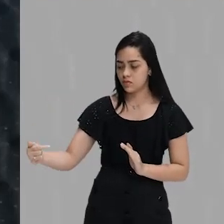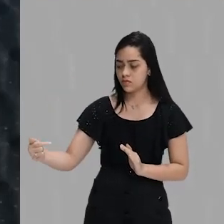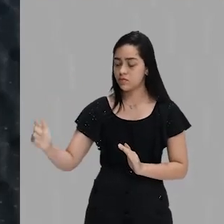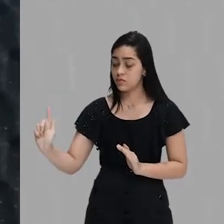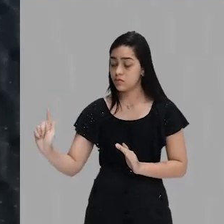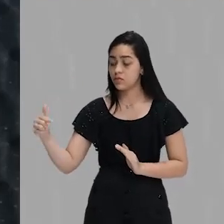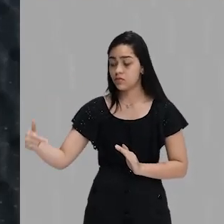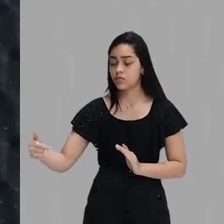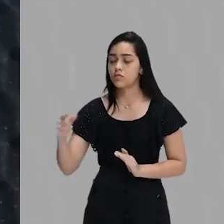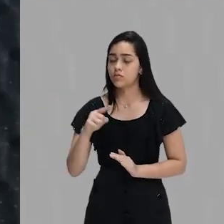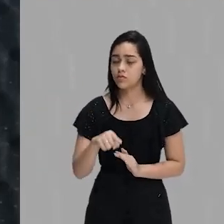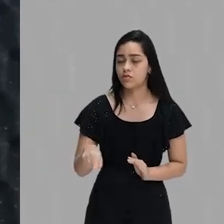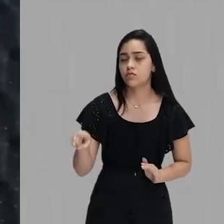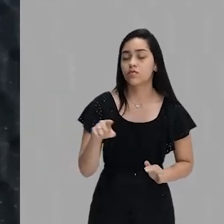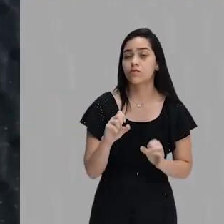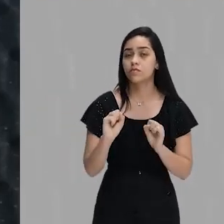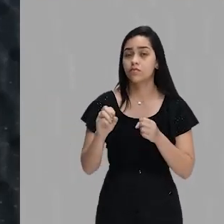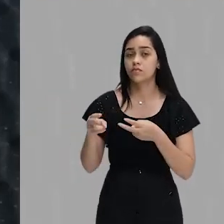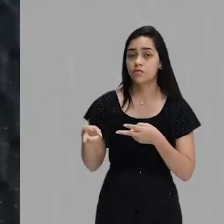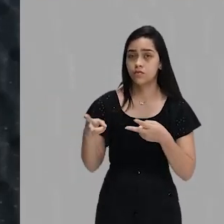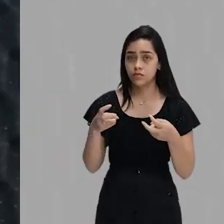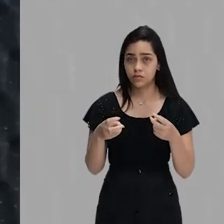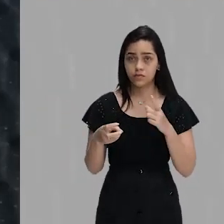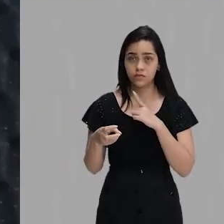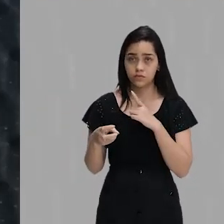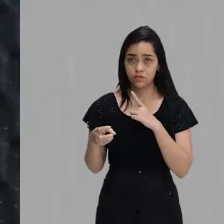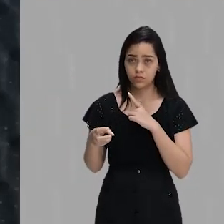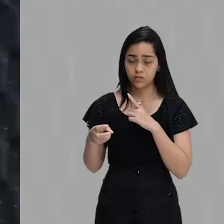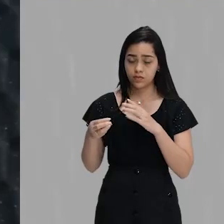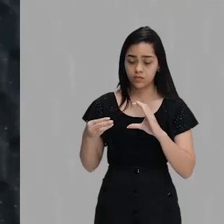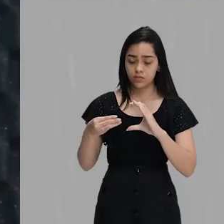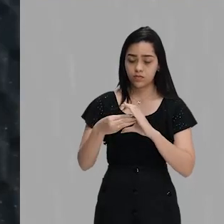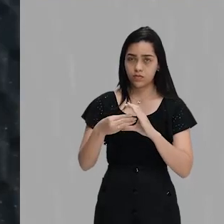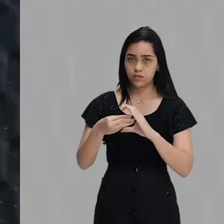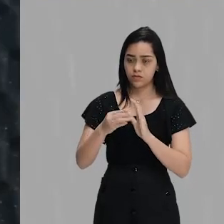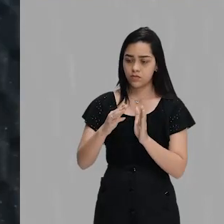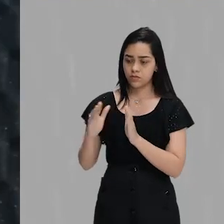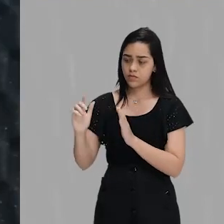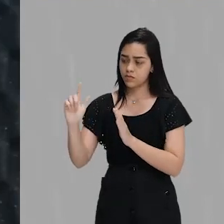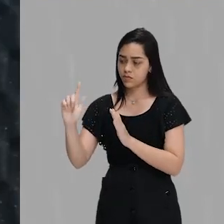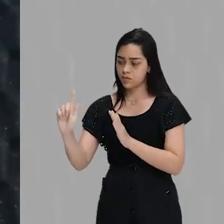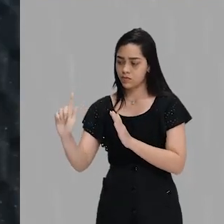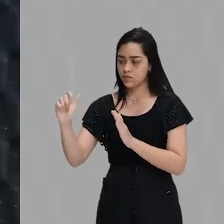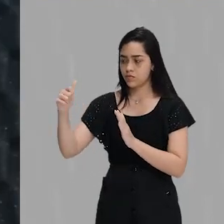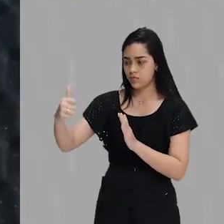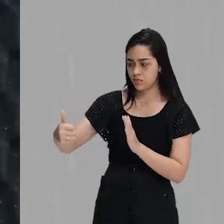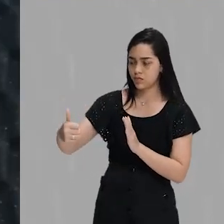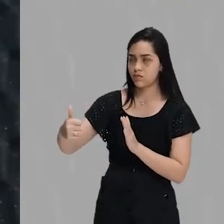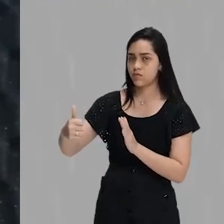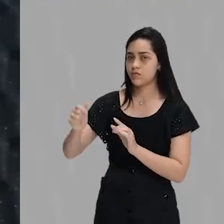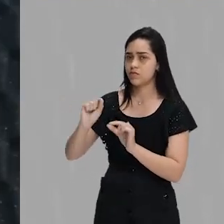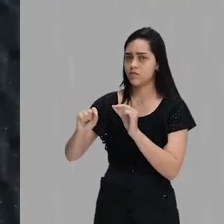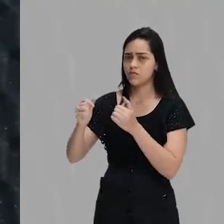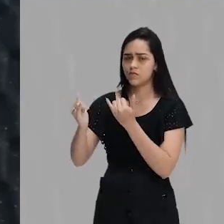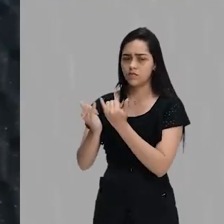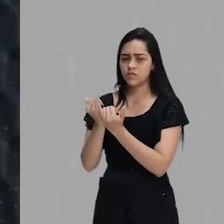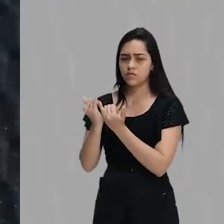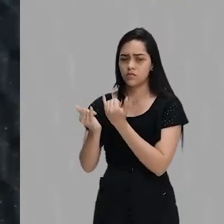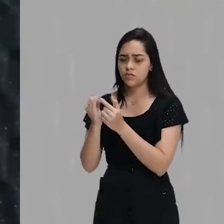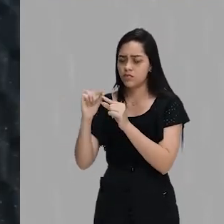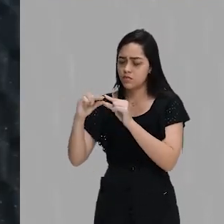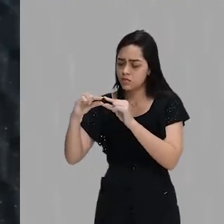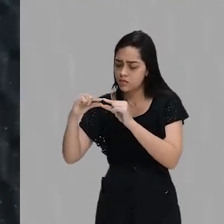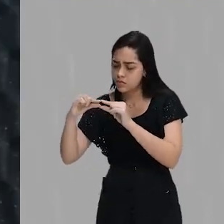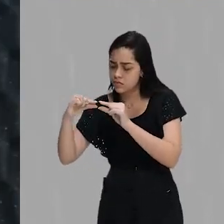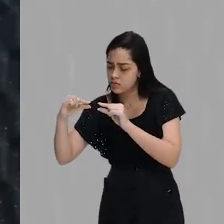G2. Como vocês podem perceber aqui, ó, a célula na fase G1, os cromossomos eles estão fininhos, né?